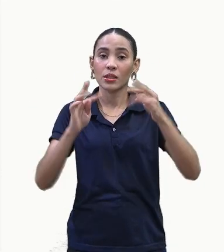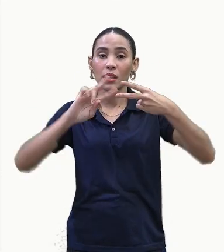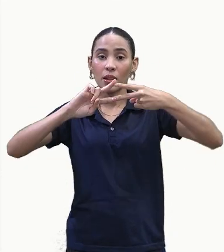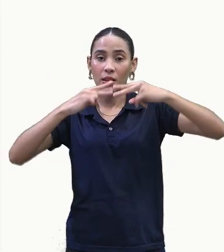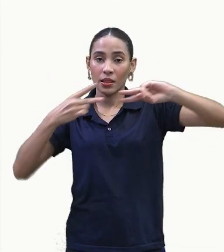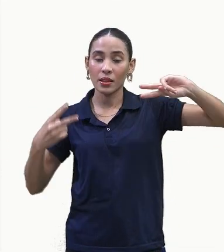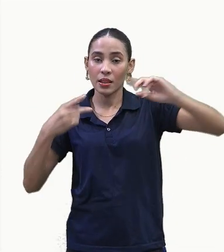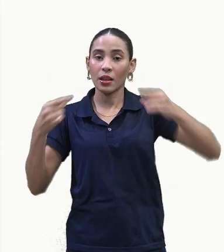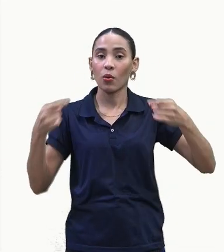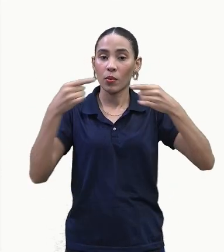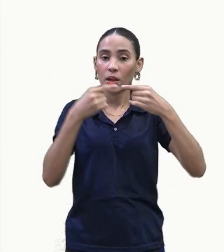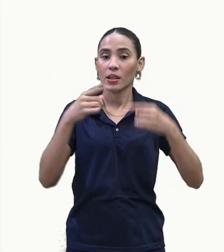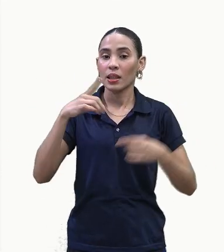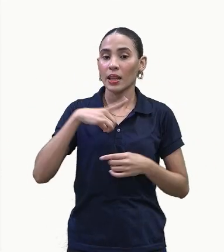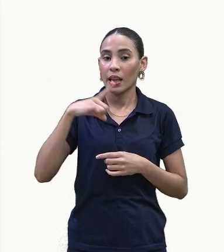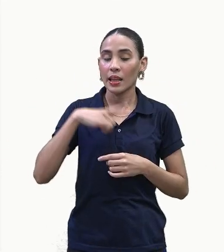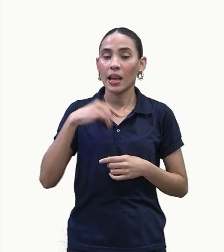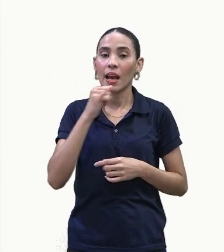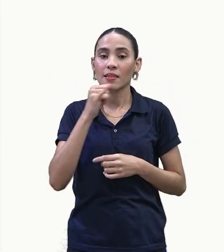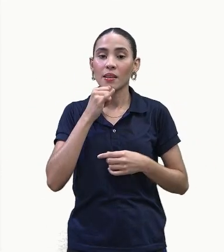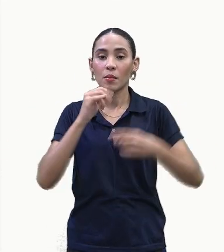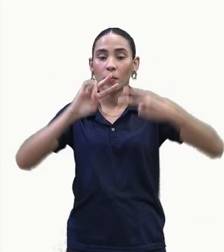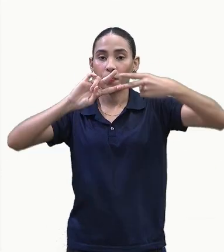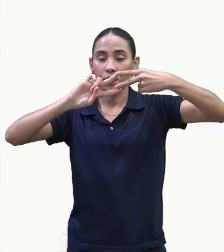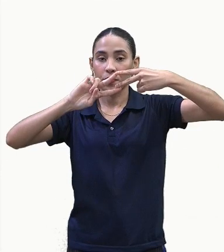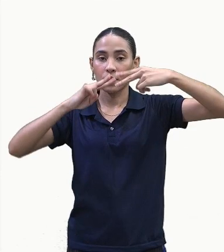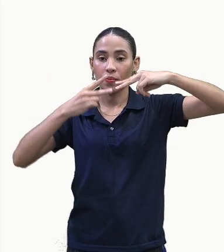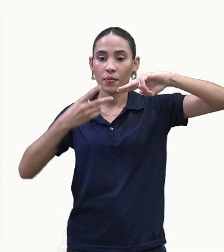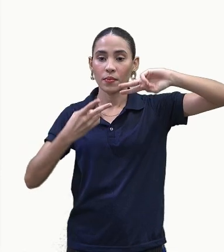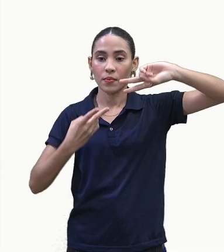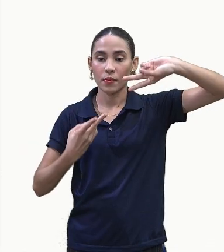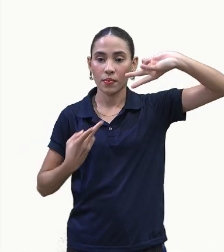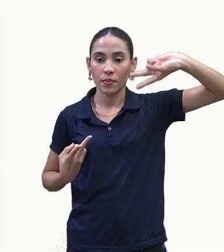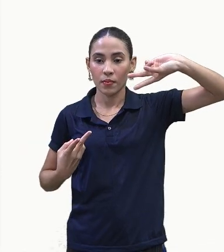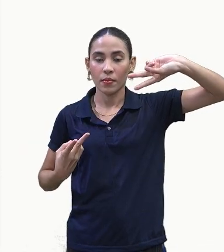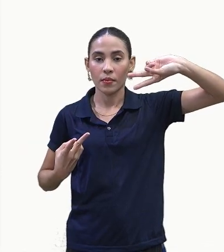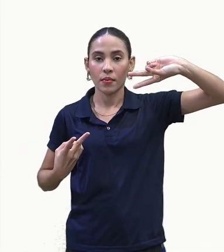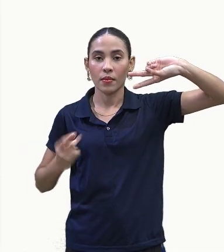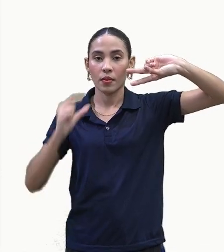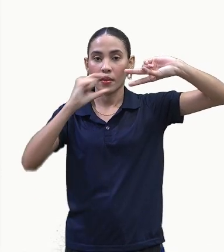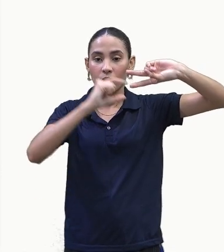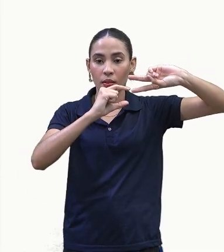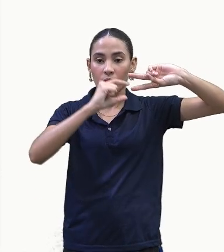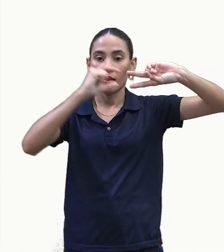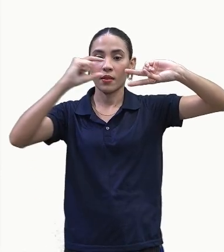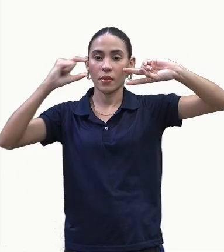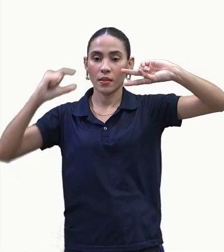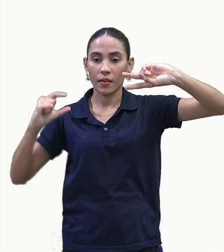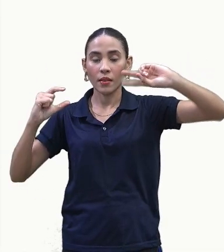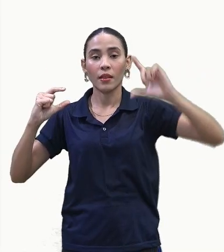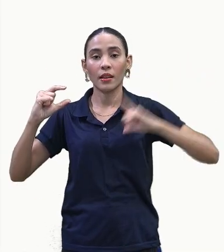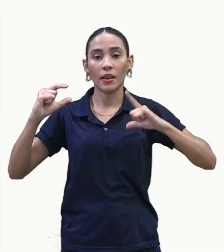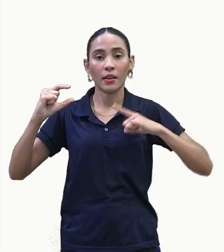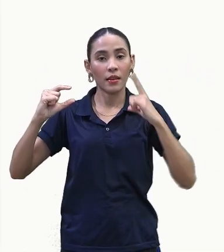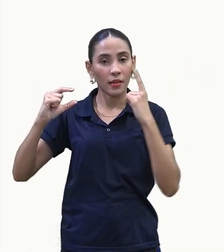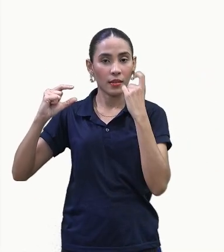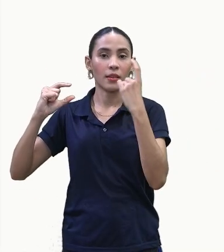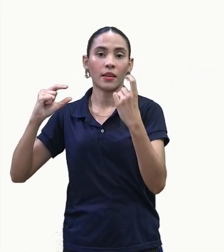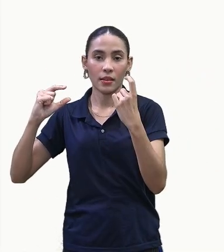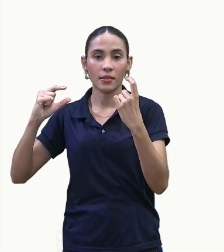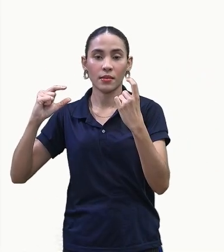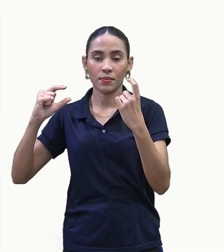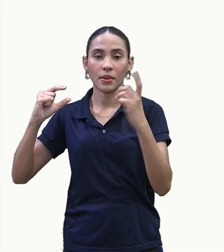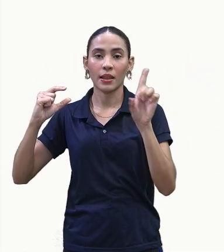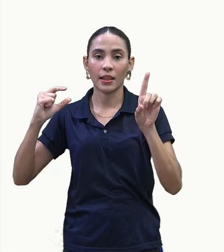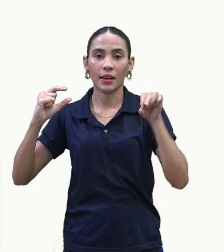recombinante, onde a gente tem um DNA, então, humano, a gente retirou um gene de interesse do DNA, né,